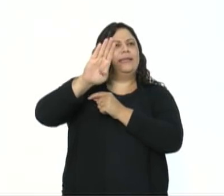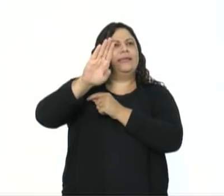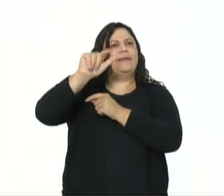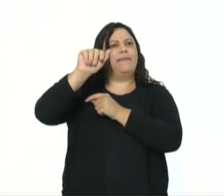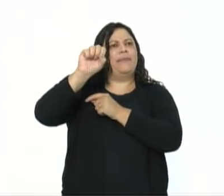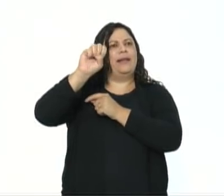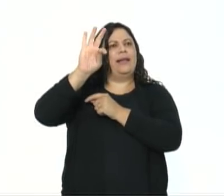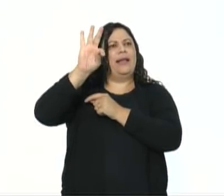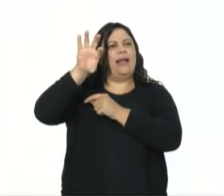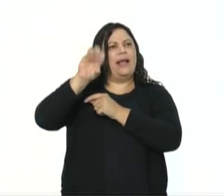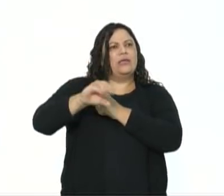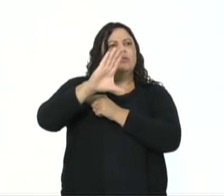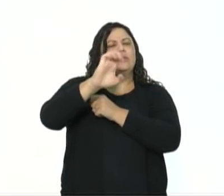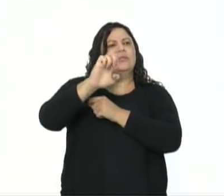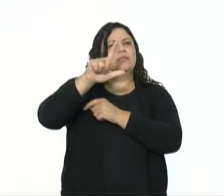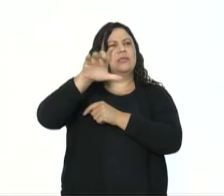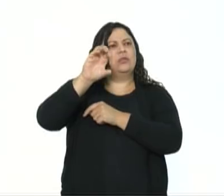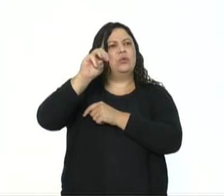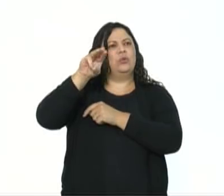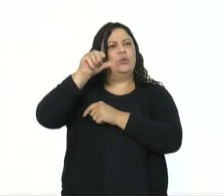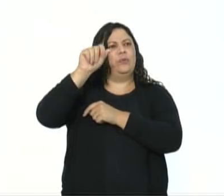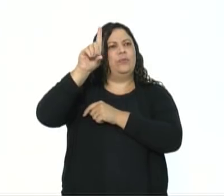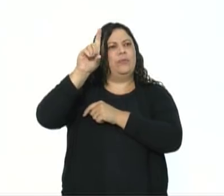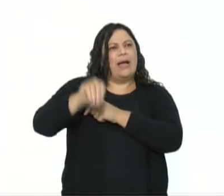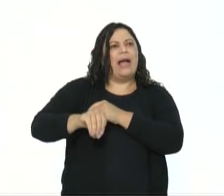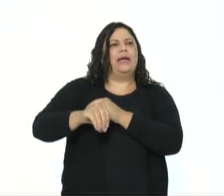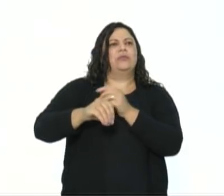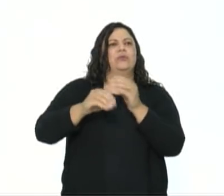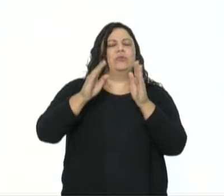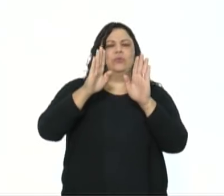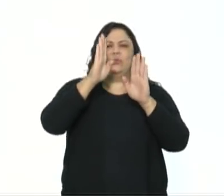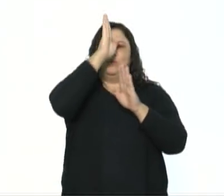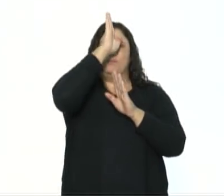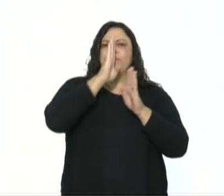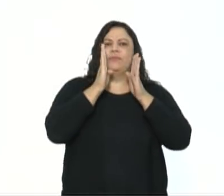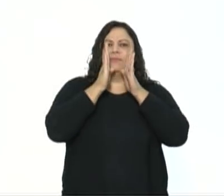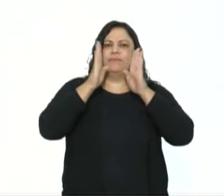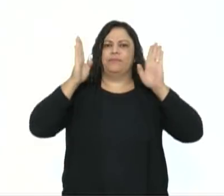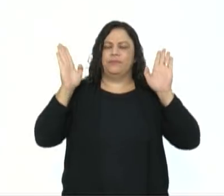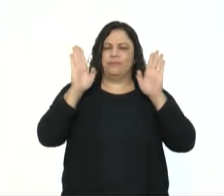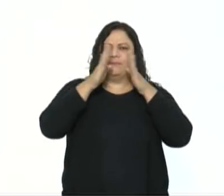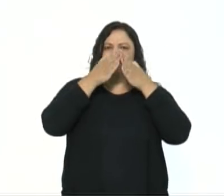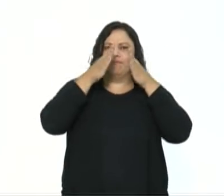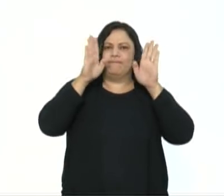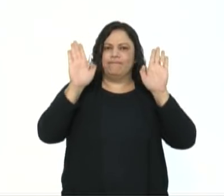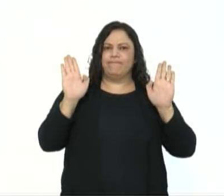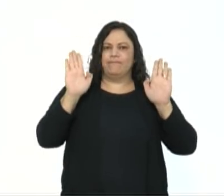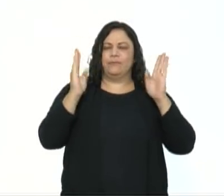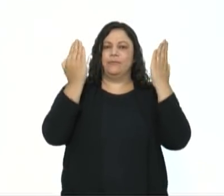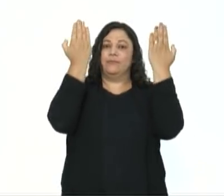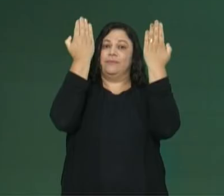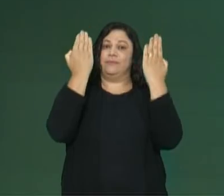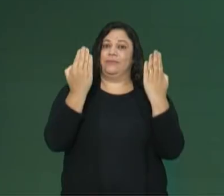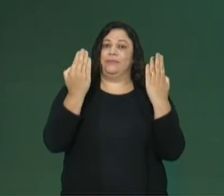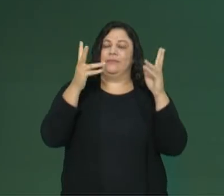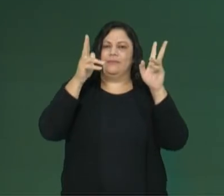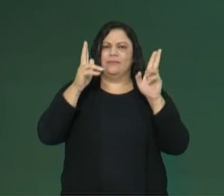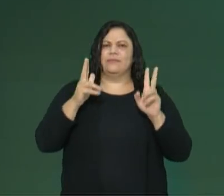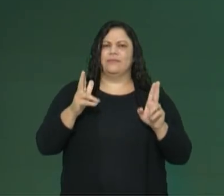simetria bilateral e o corpo segmentado em metâmeros, é correto afirmar que esse animal pertence a qual